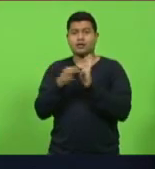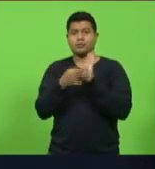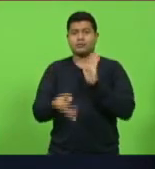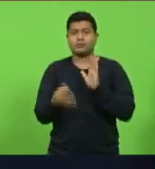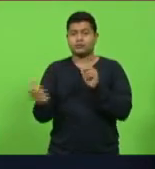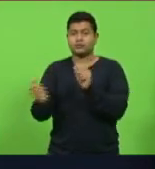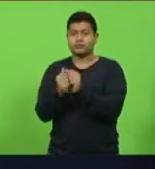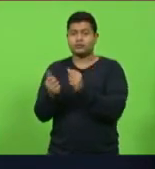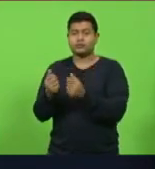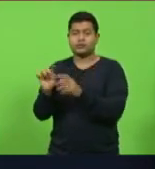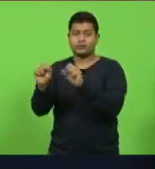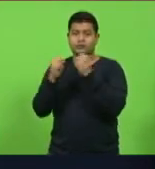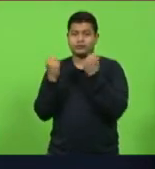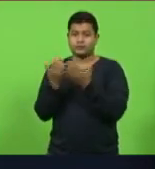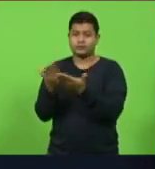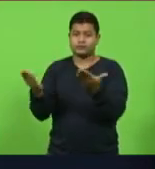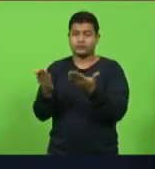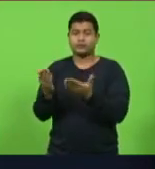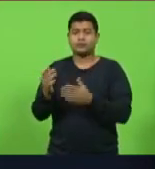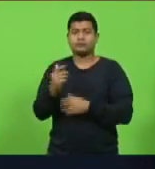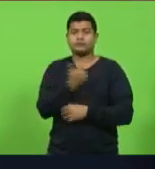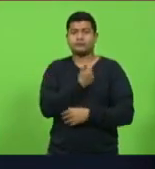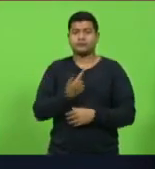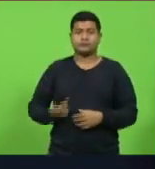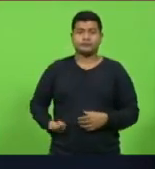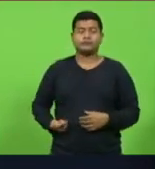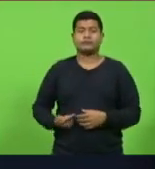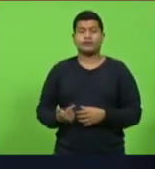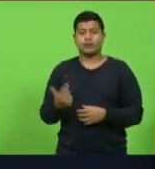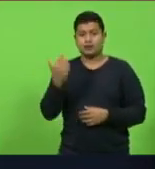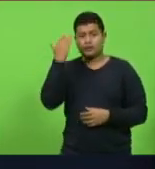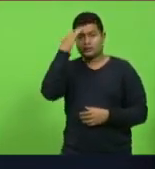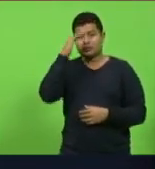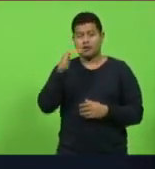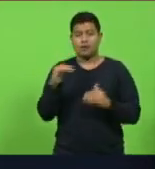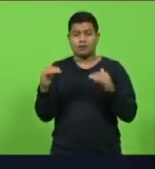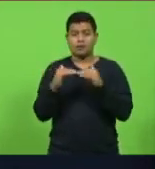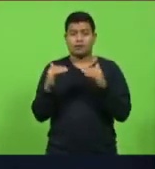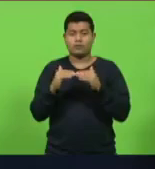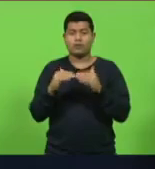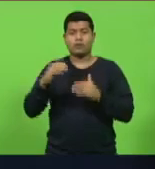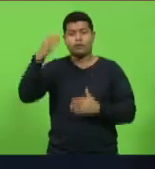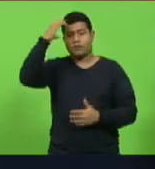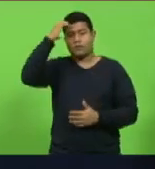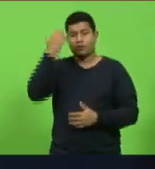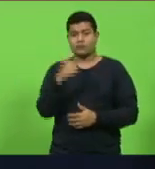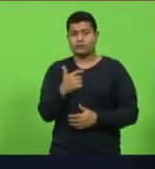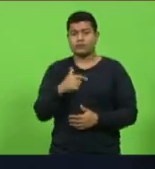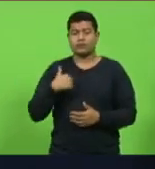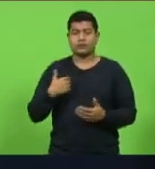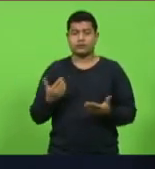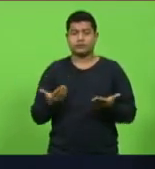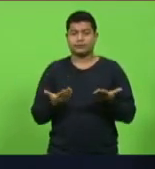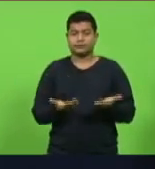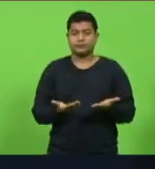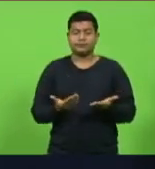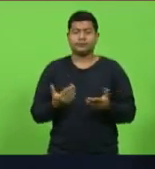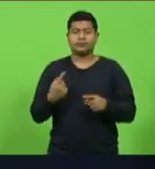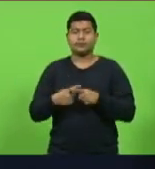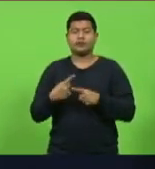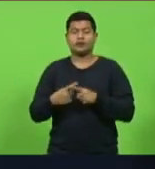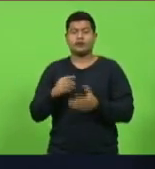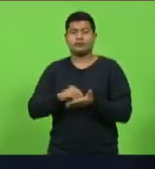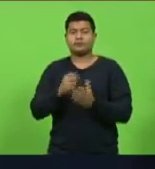defesa do governador atestou a inocência no caso hora julgado por não caracterizar